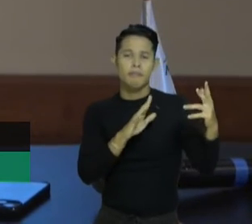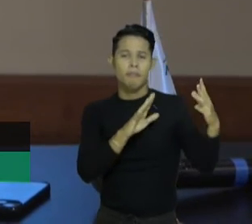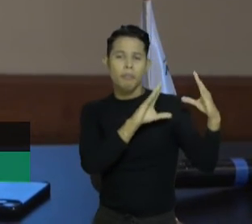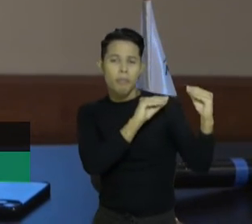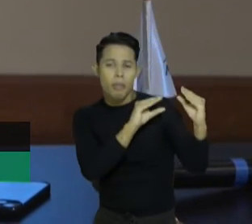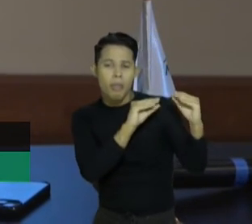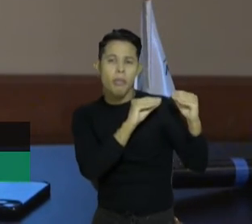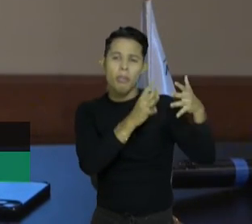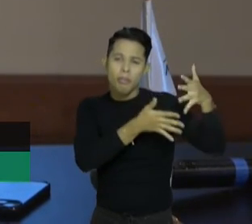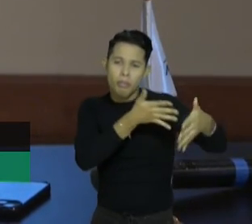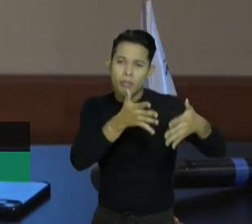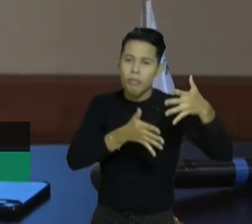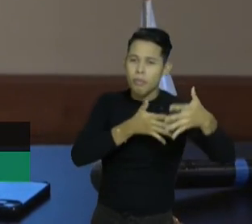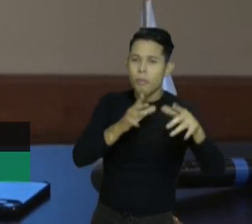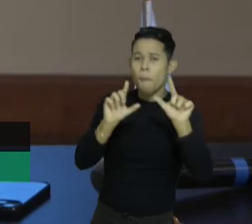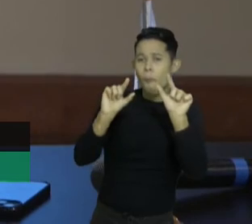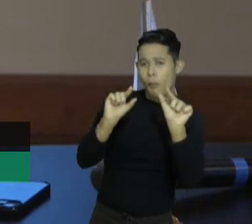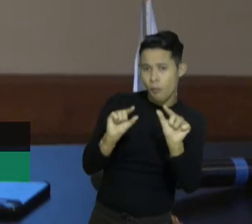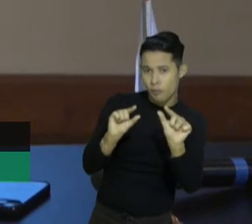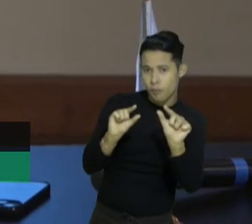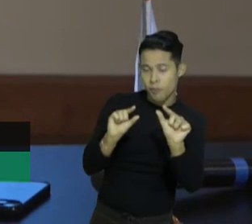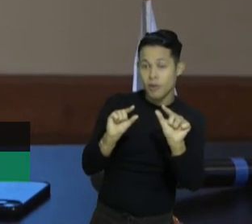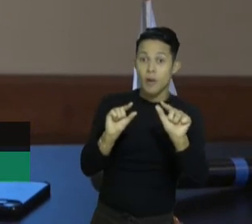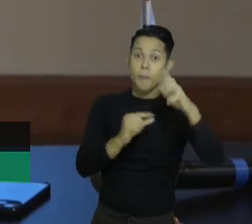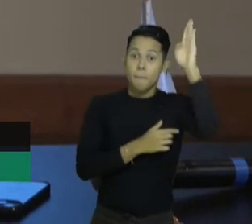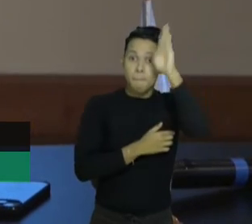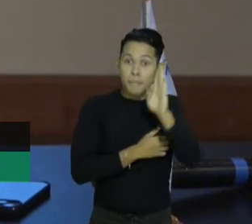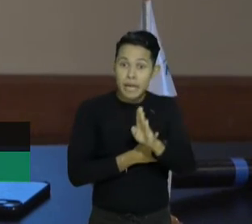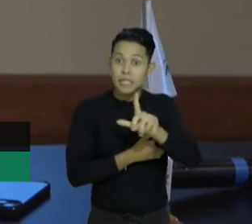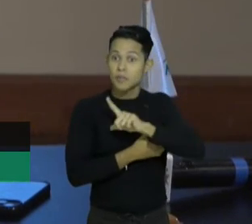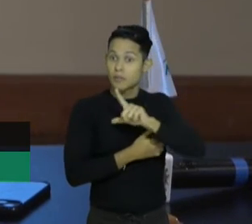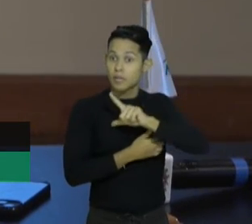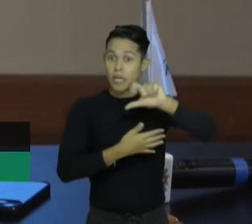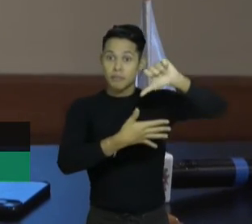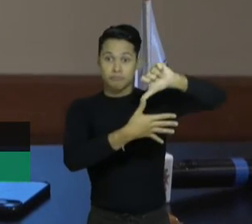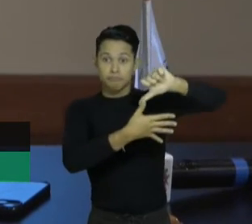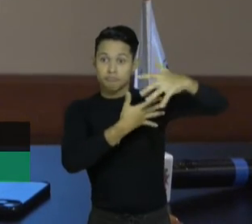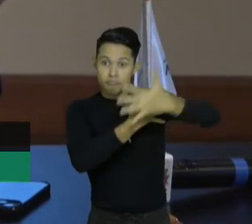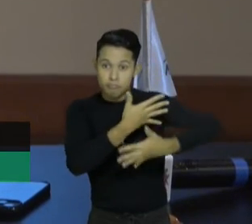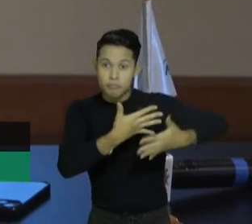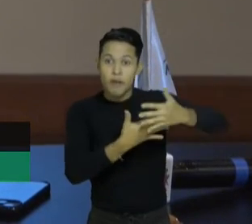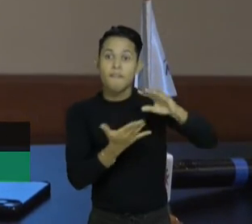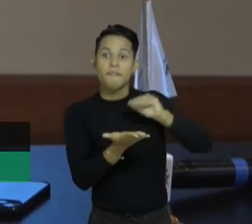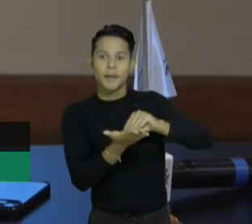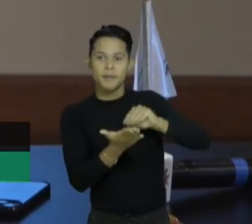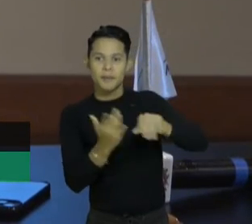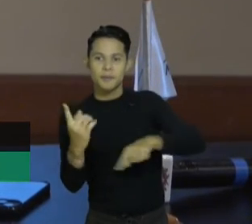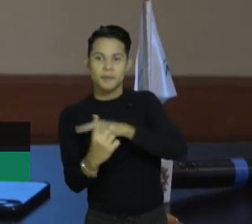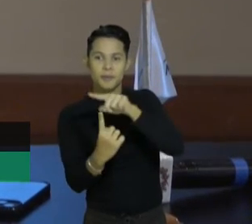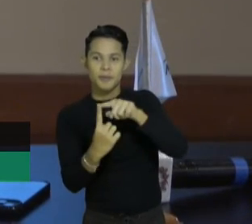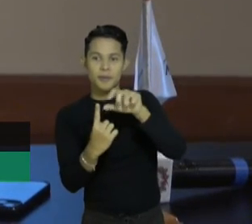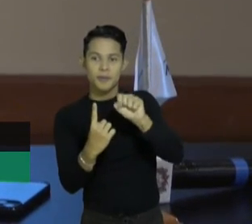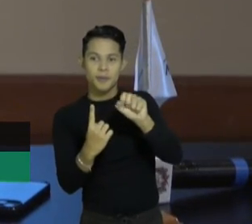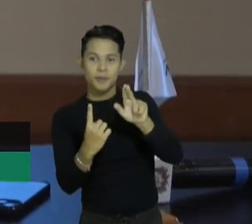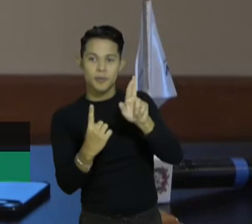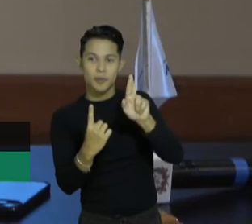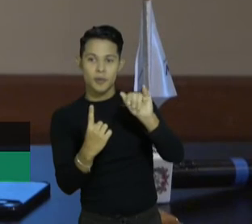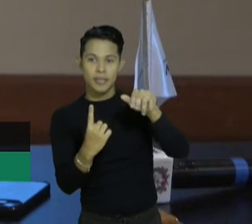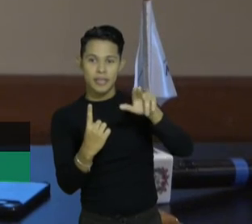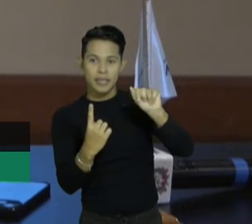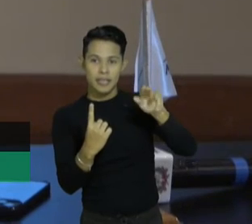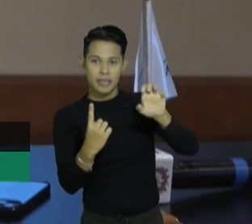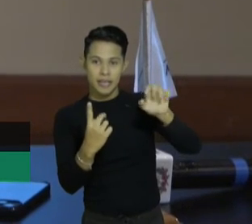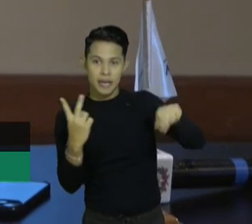tem com praticamente todos sul-americanos salvo melhor juízo não tem com Suriname com a Guiana nem com a Guiana na francesa evidentemente